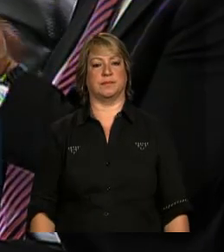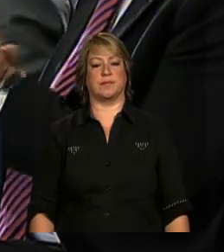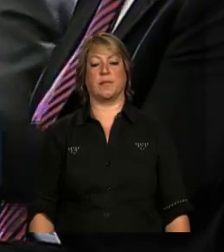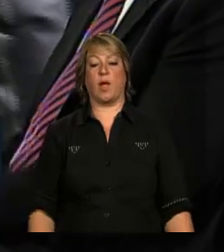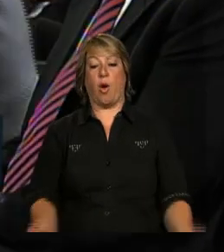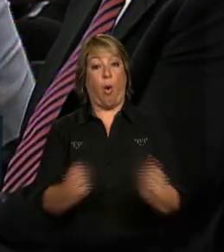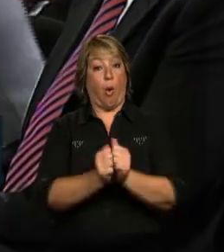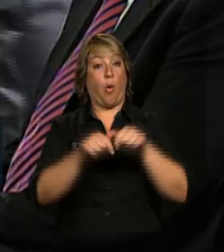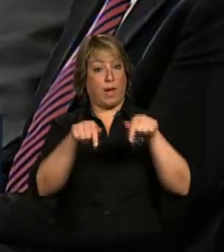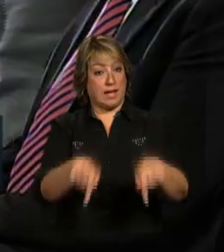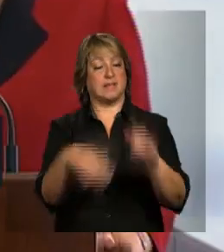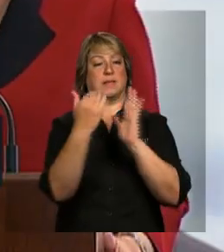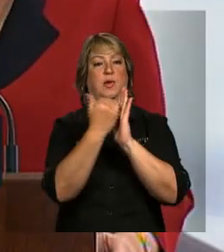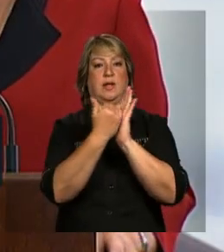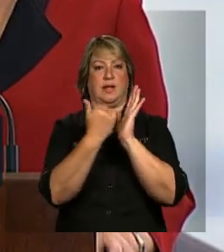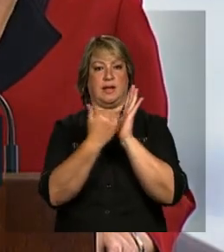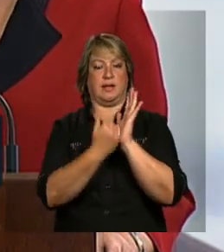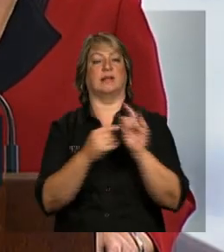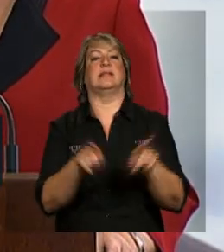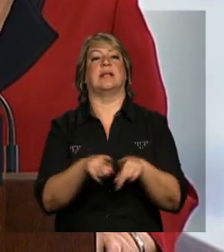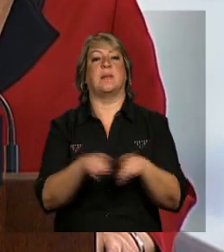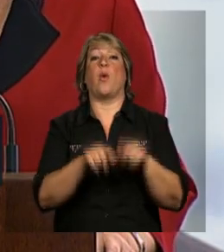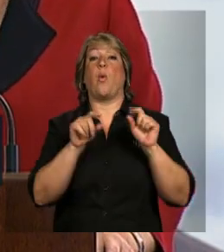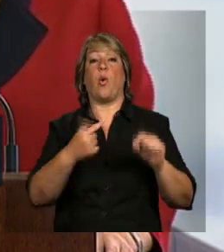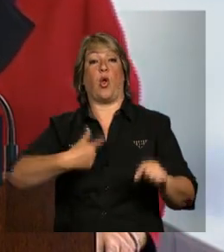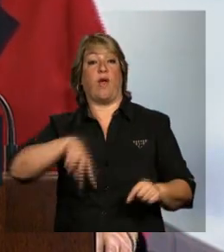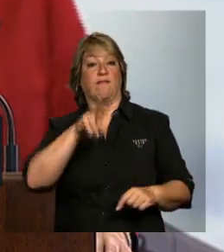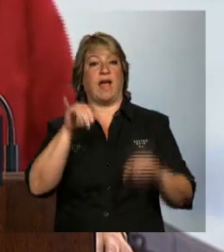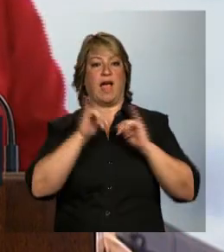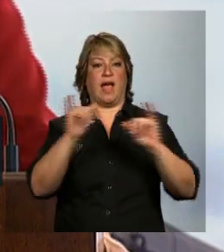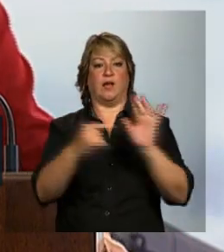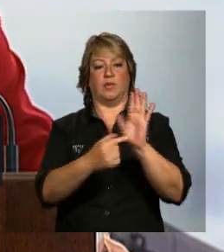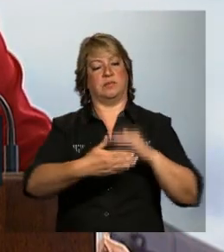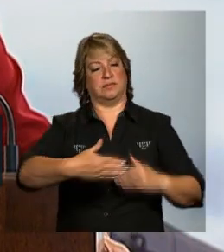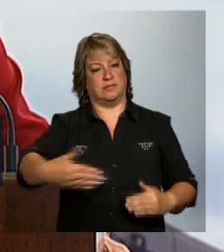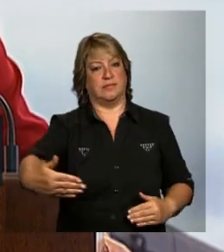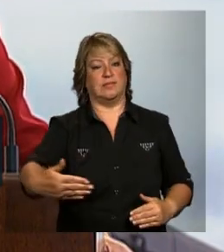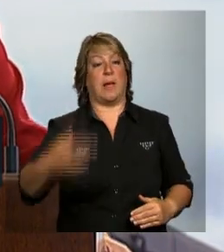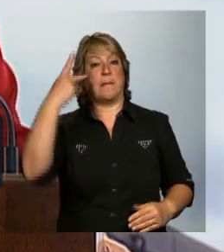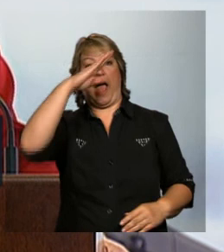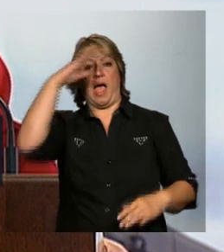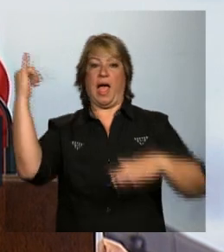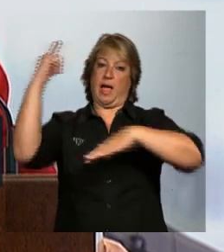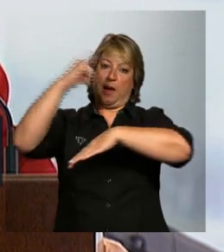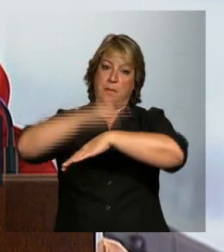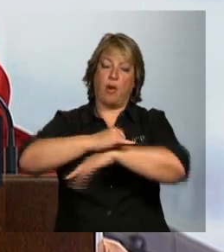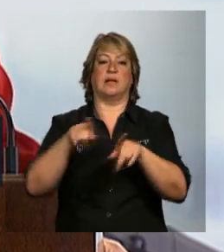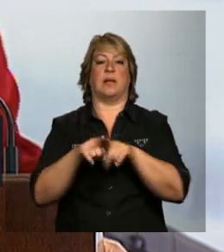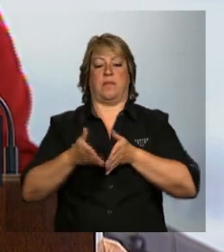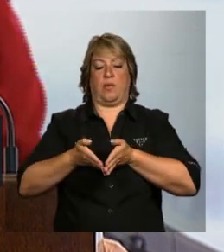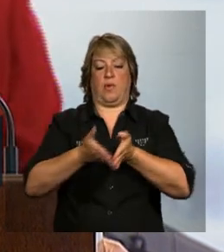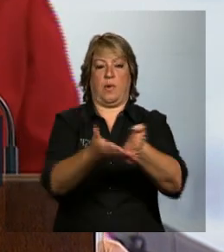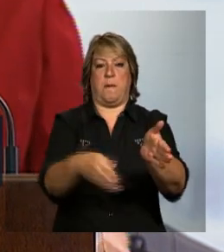e foi esse programa o e os que anunciaremos na sequência para aeroportos e